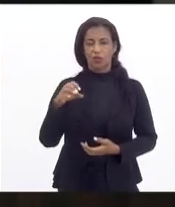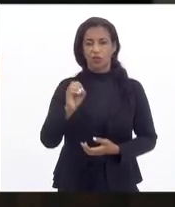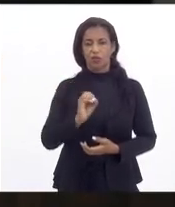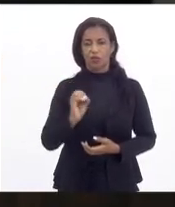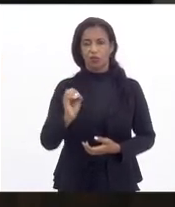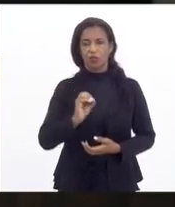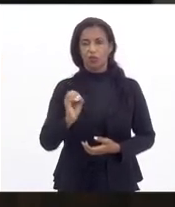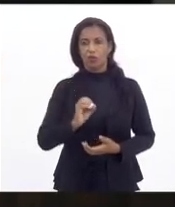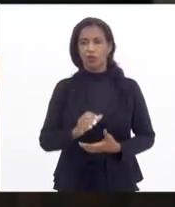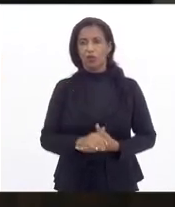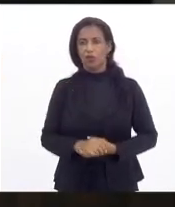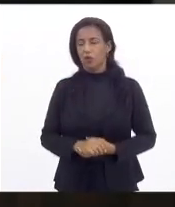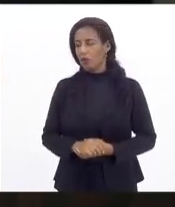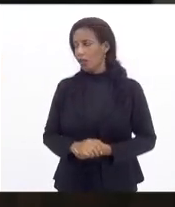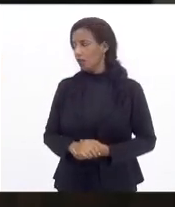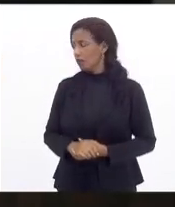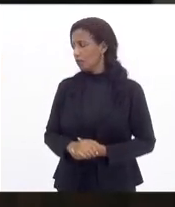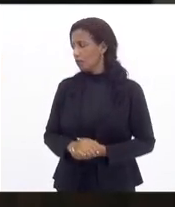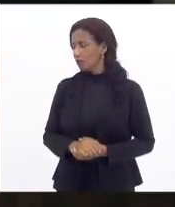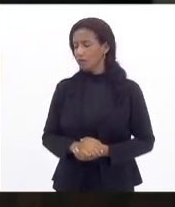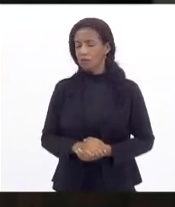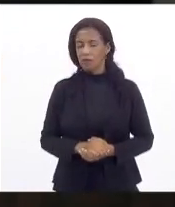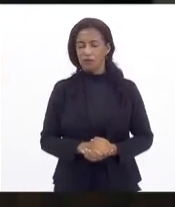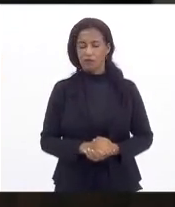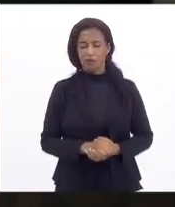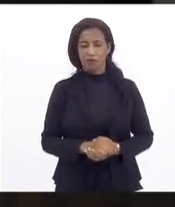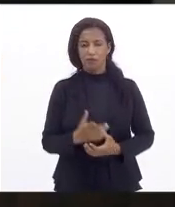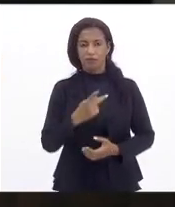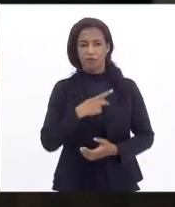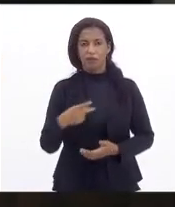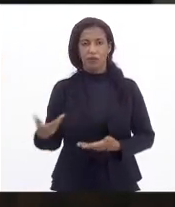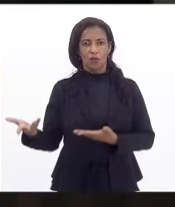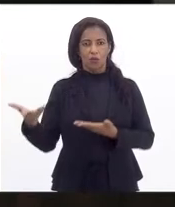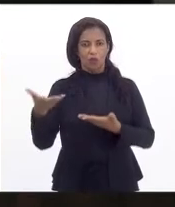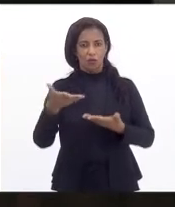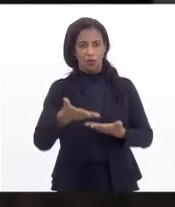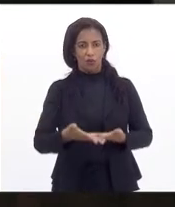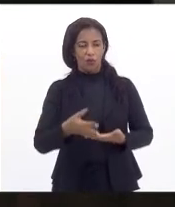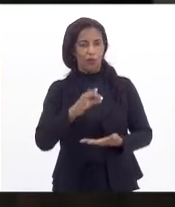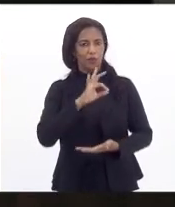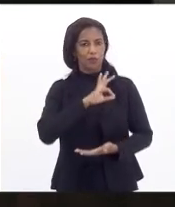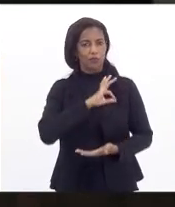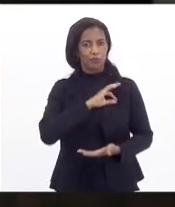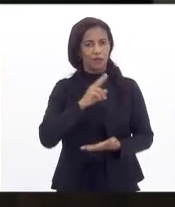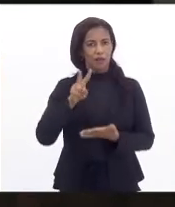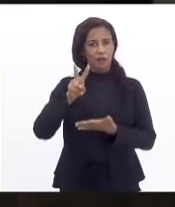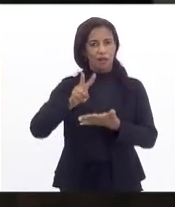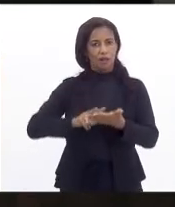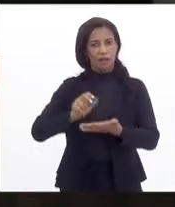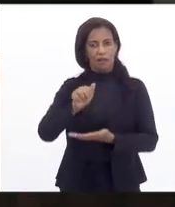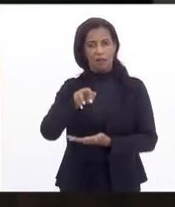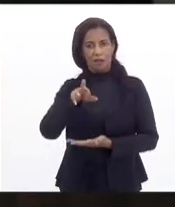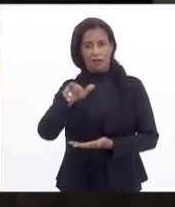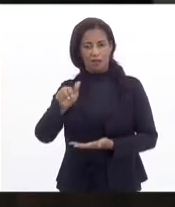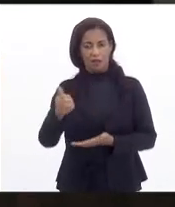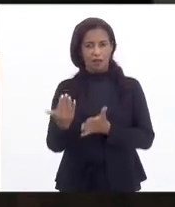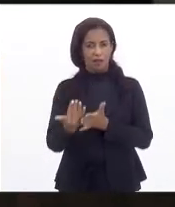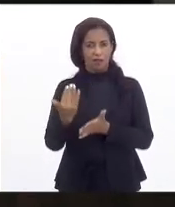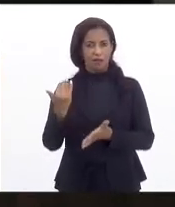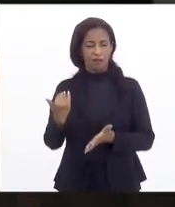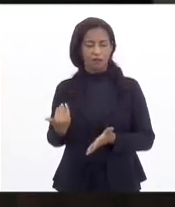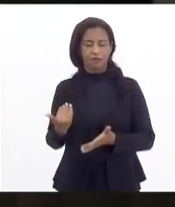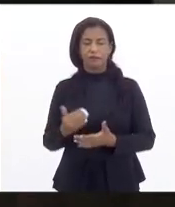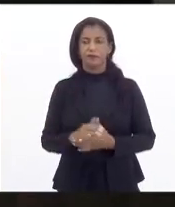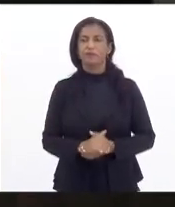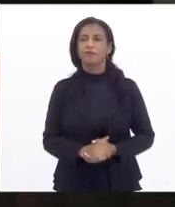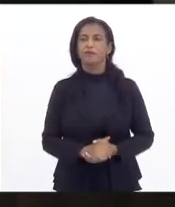outubro de 2021. A presidência convida a deputada Marta Rocha para fazer a leitura da ata da